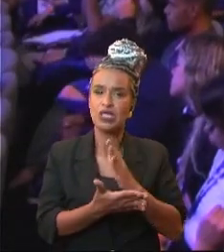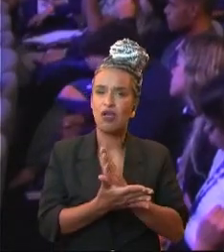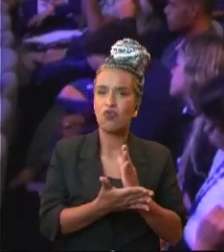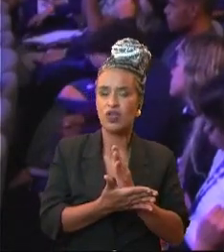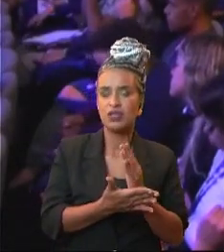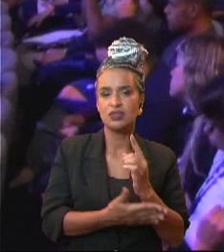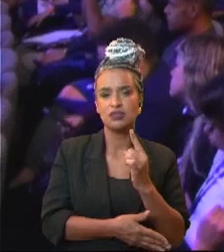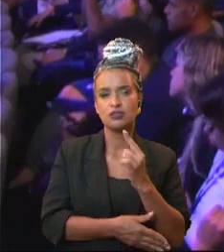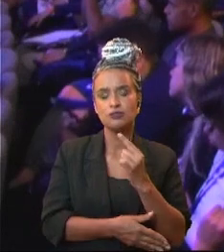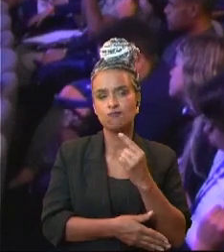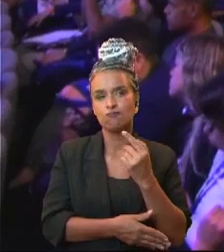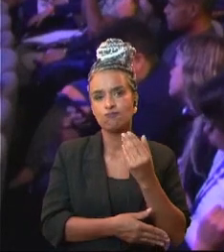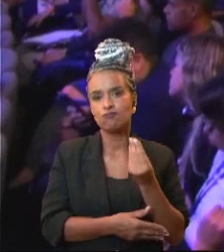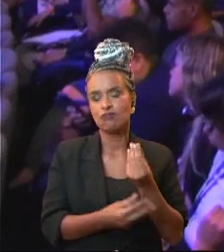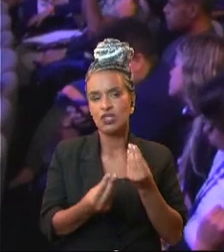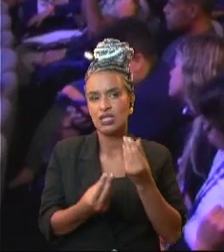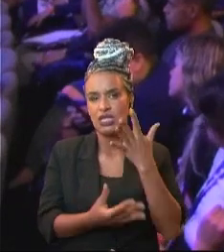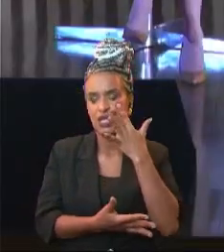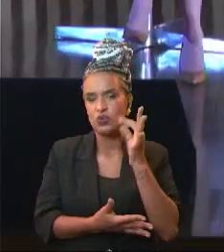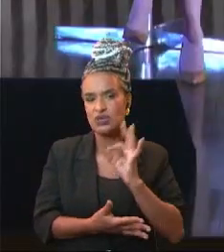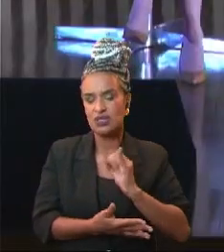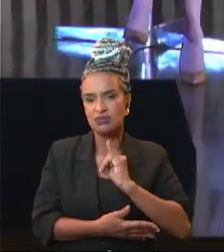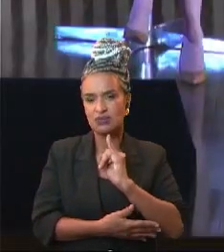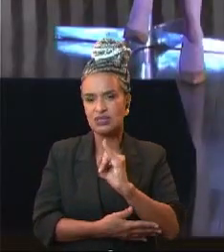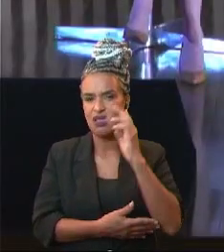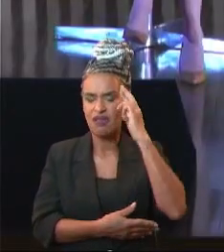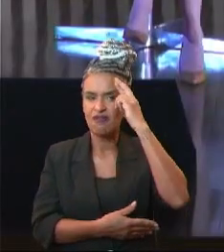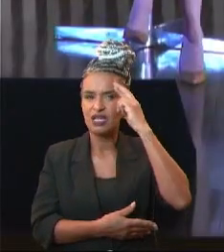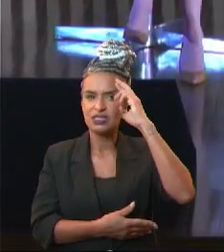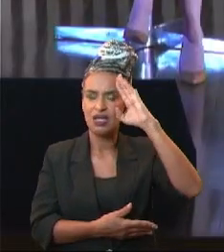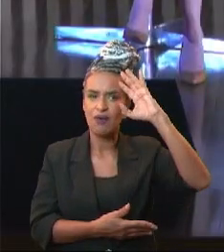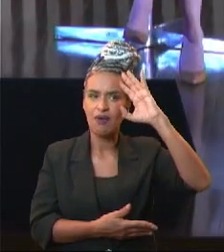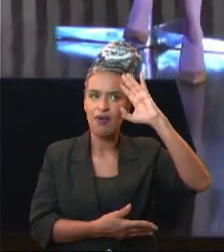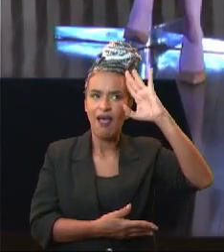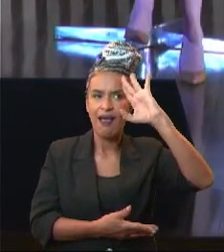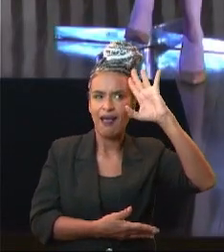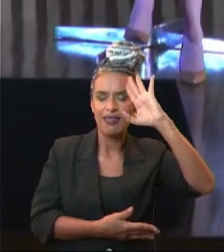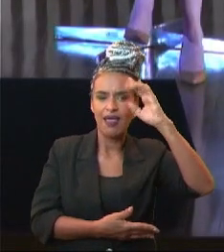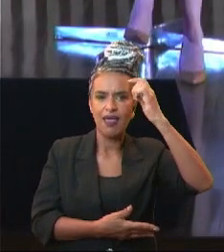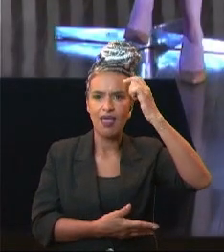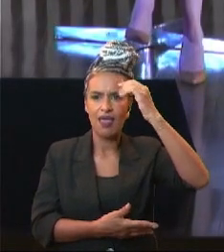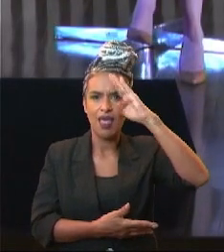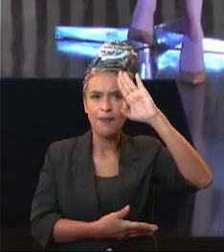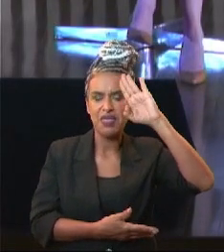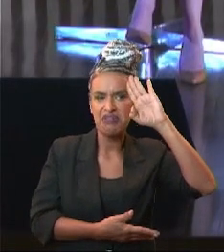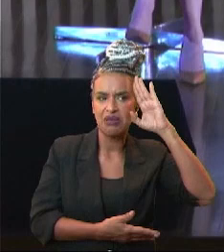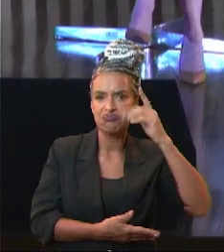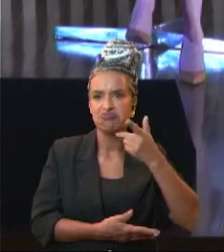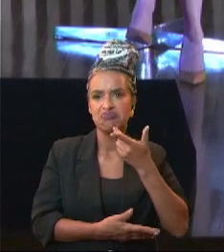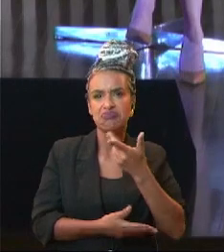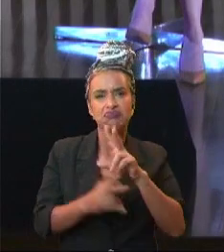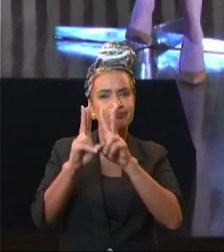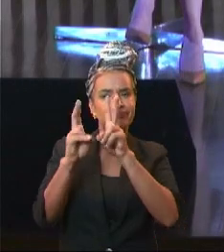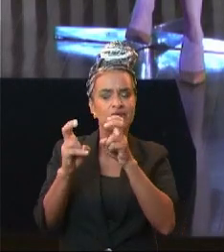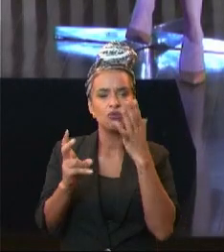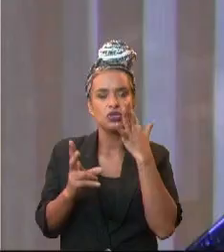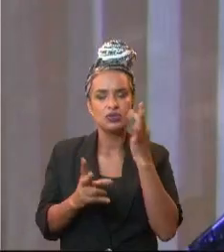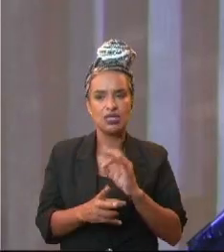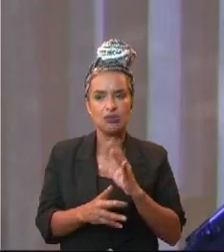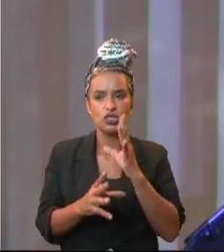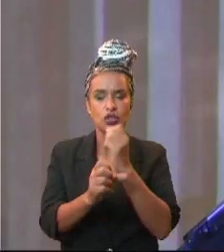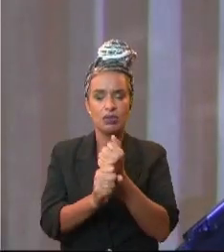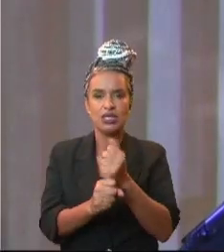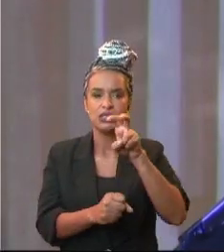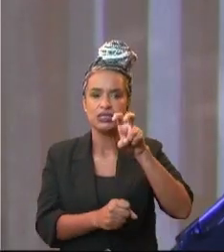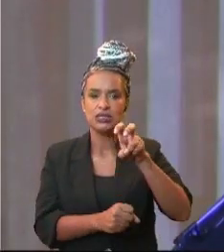a gente... Não sei se existe reflexão acadêmica sobre isso, mas é interessante você trazer como dados que a gente tem